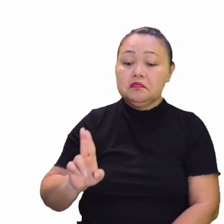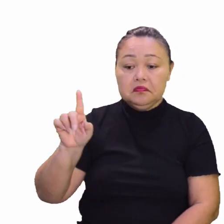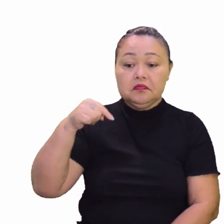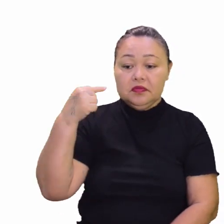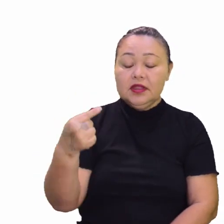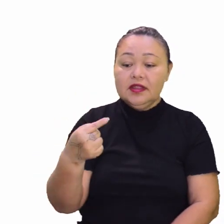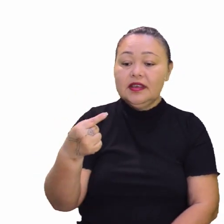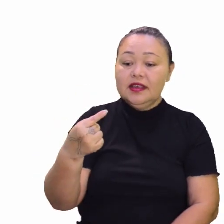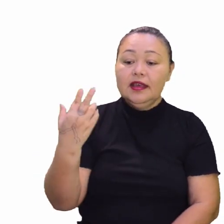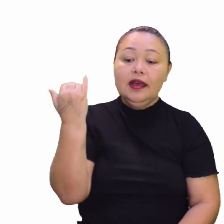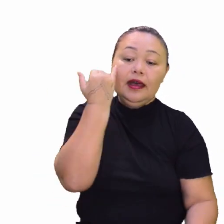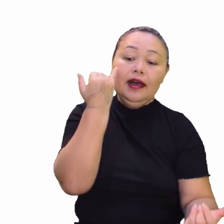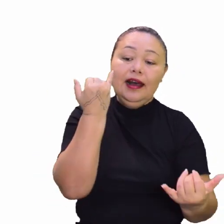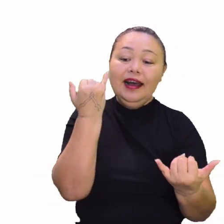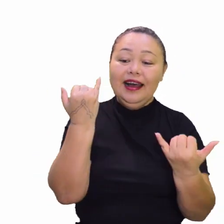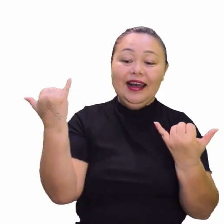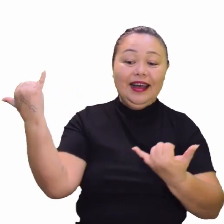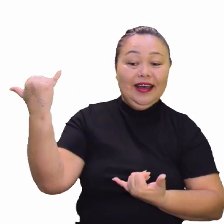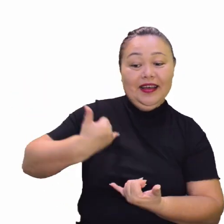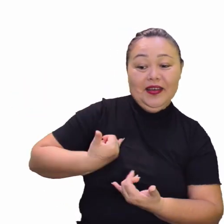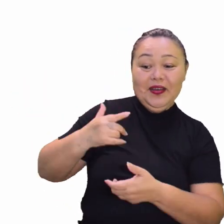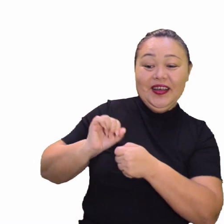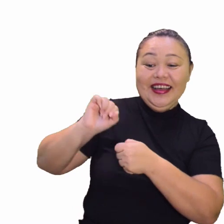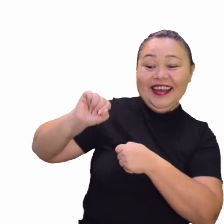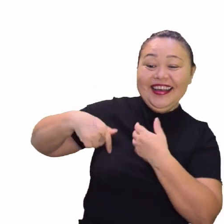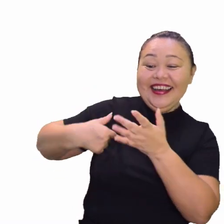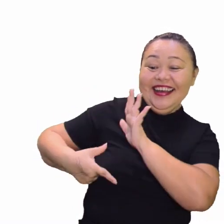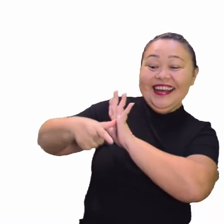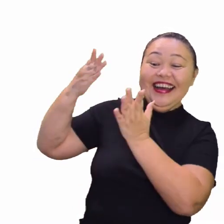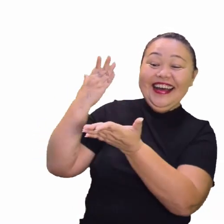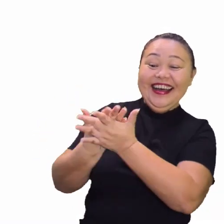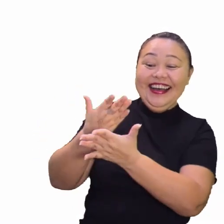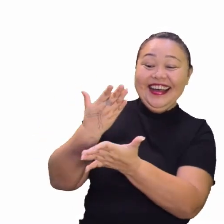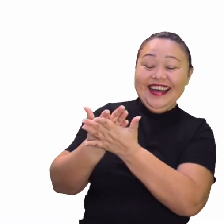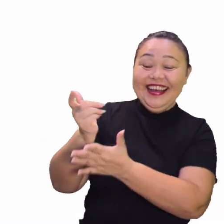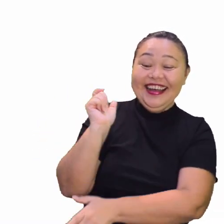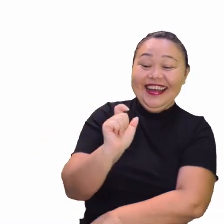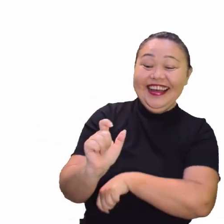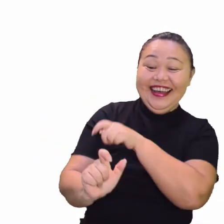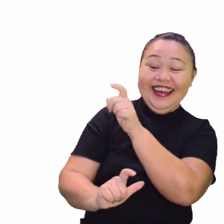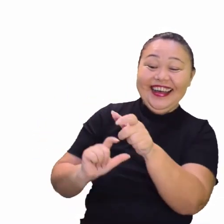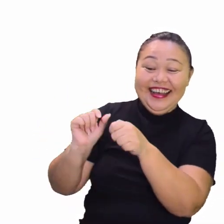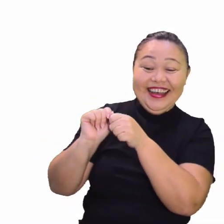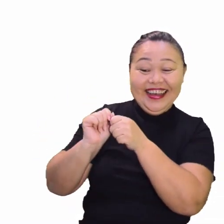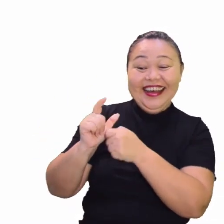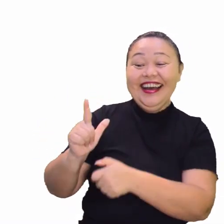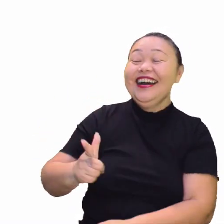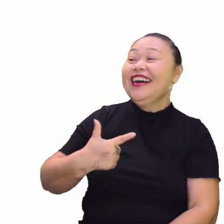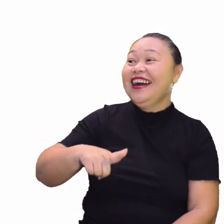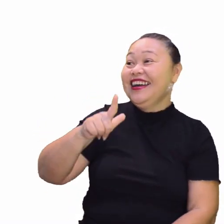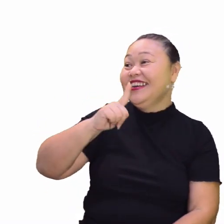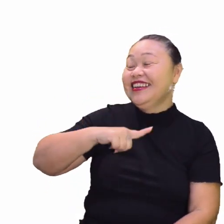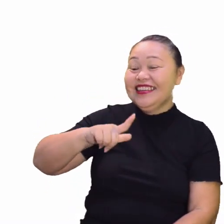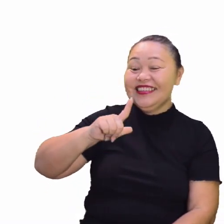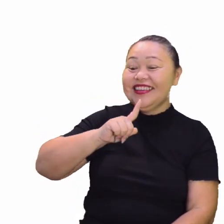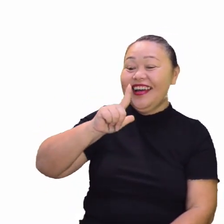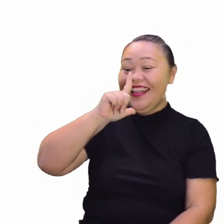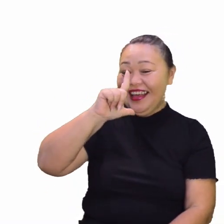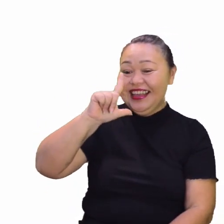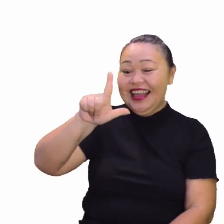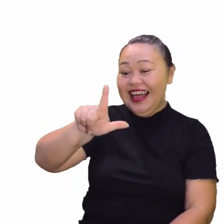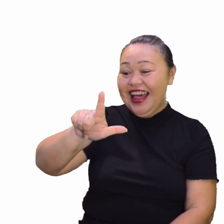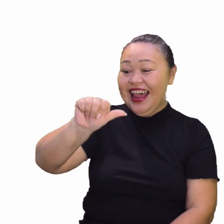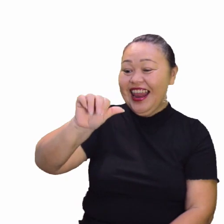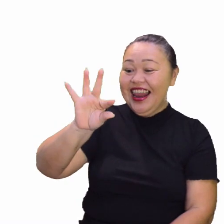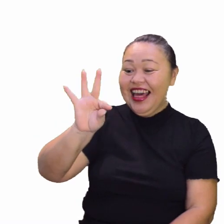próxima vez você me avisa com mais antecedência para eu estudar essas palavras aí. Isso é latim, meu amigo.